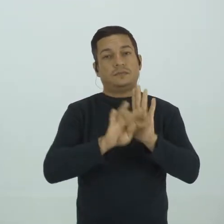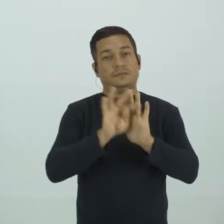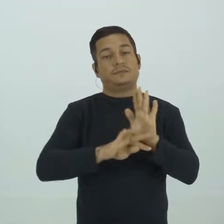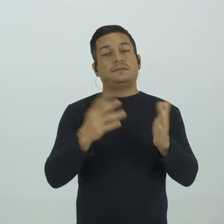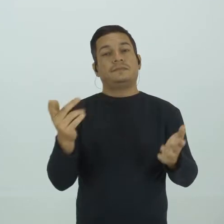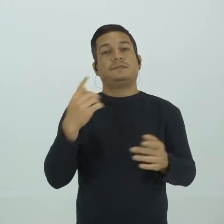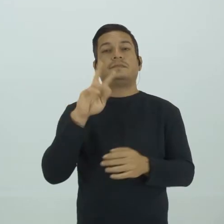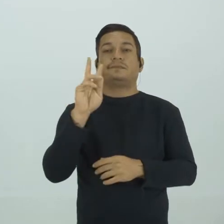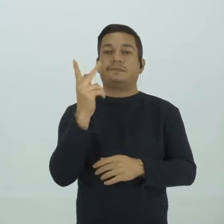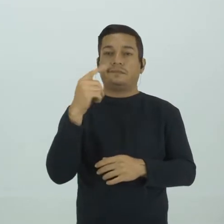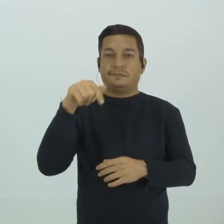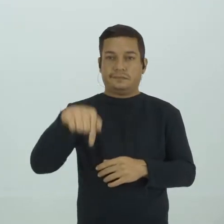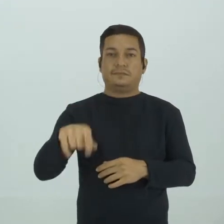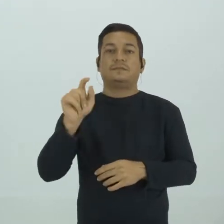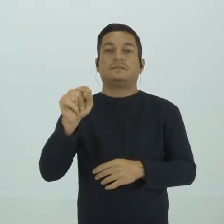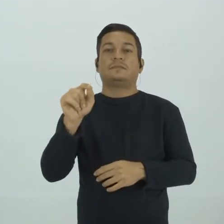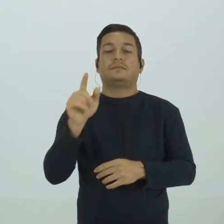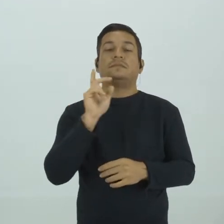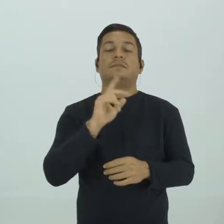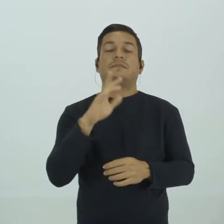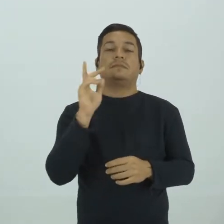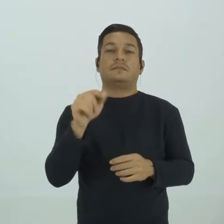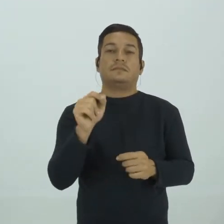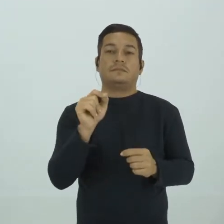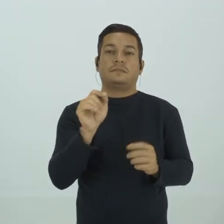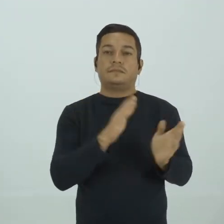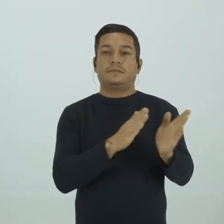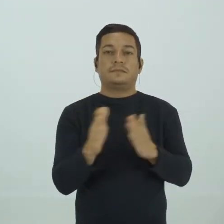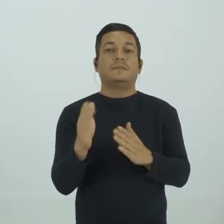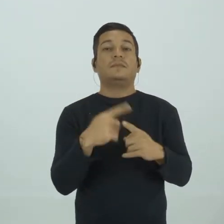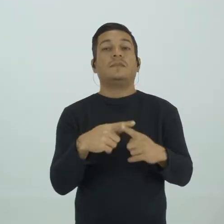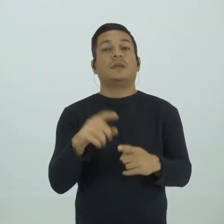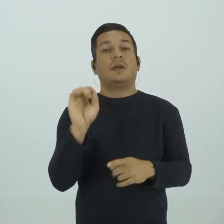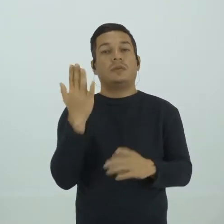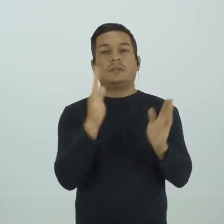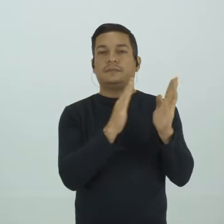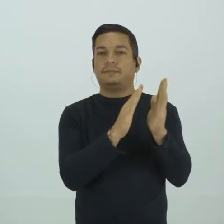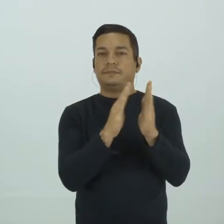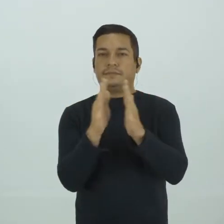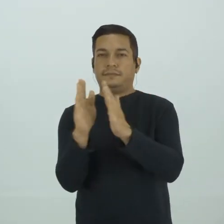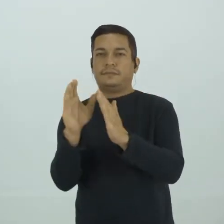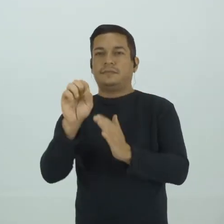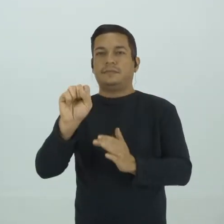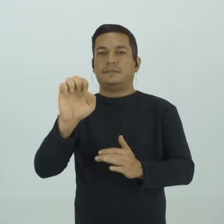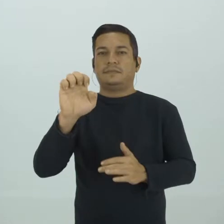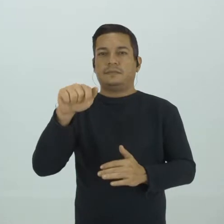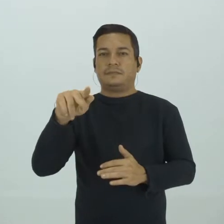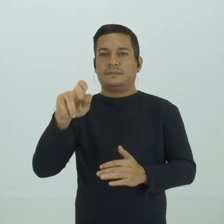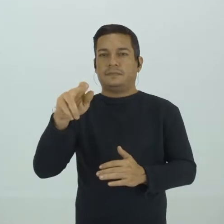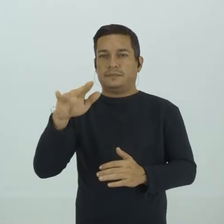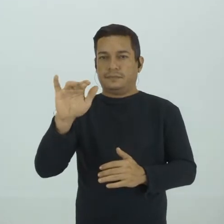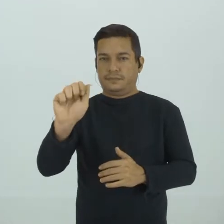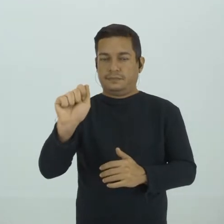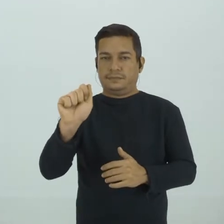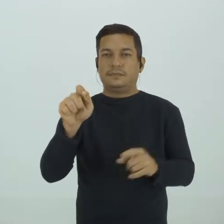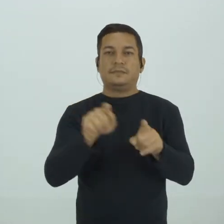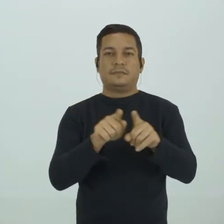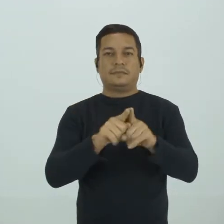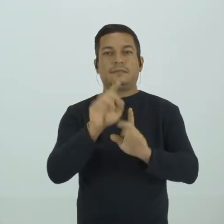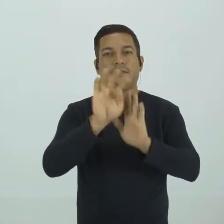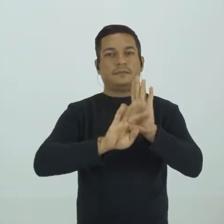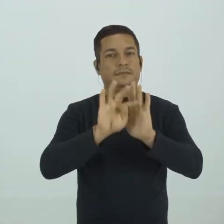né? Ela é considerada uma arte sequencial porque ela acontece em sequências, né? Os desenhos acontecem em sequência. Além disso, ela é um